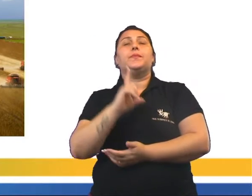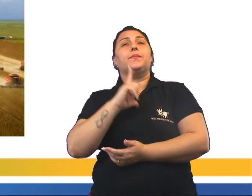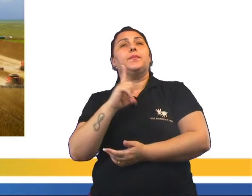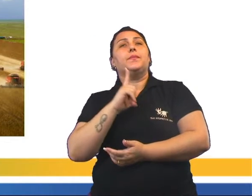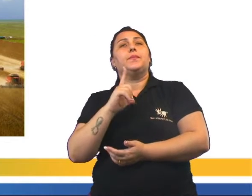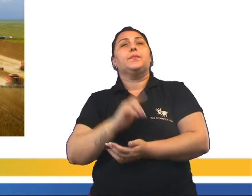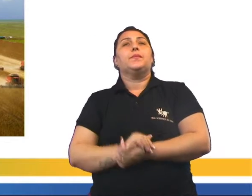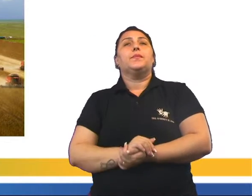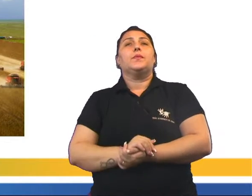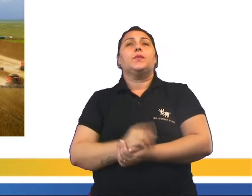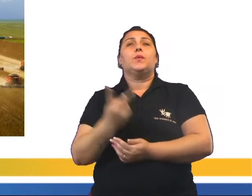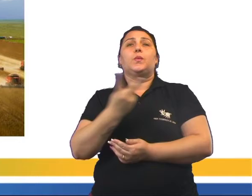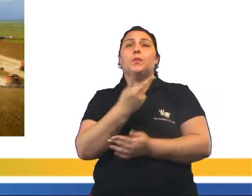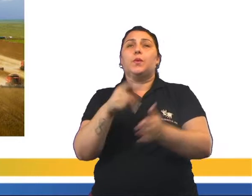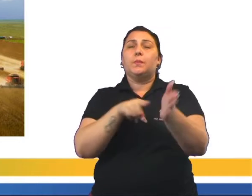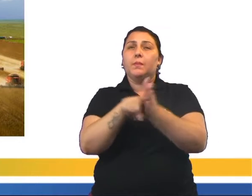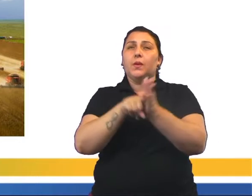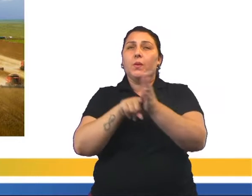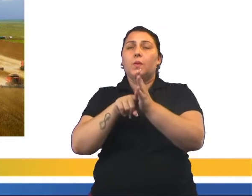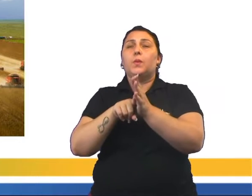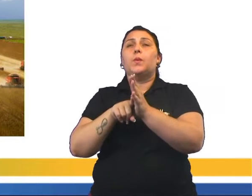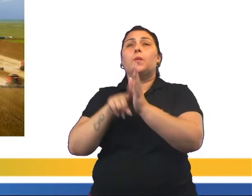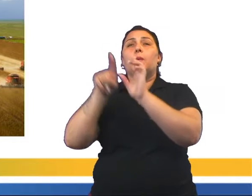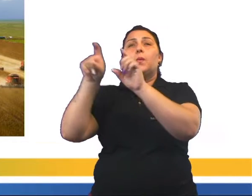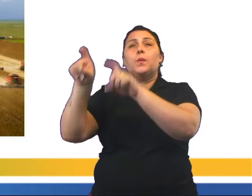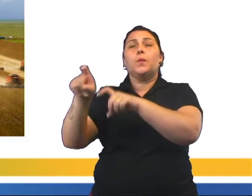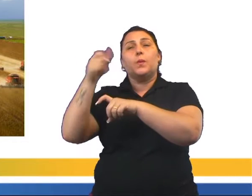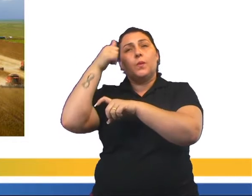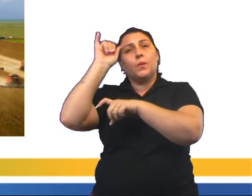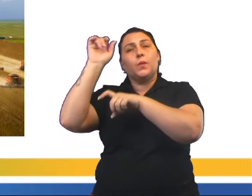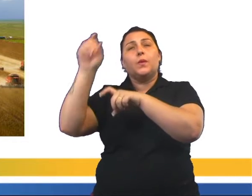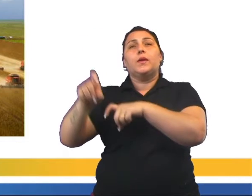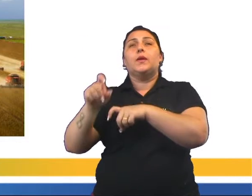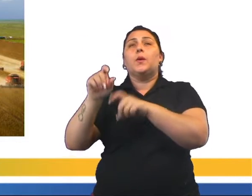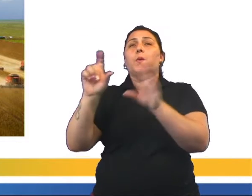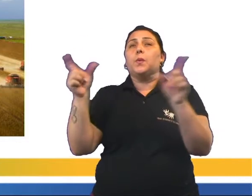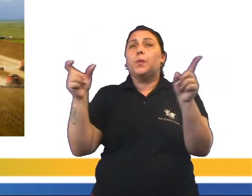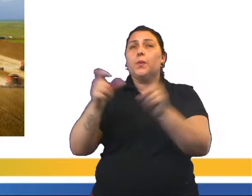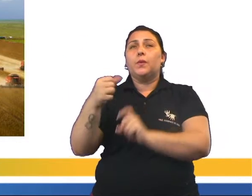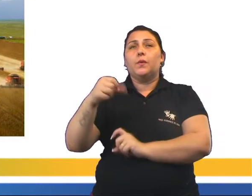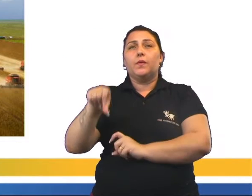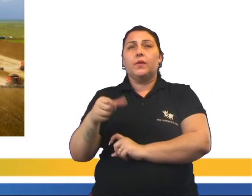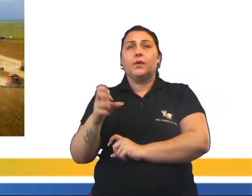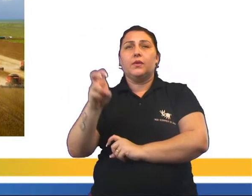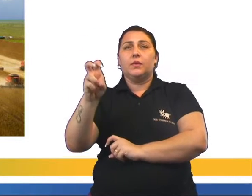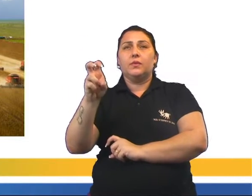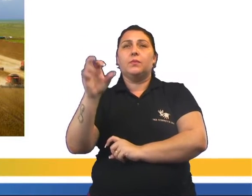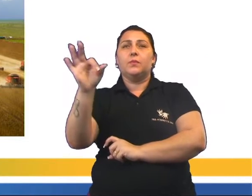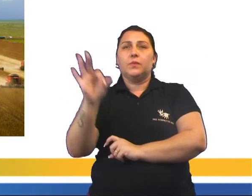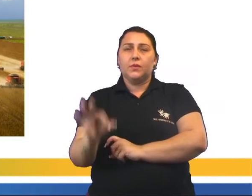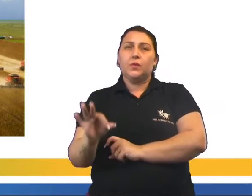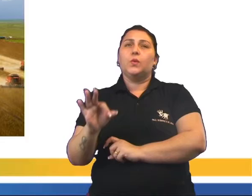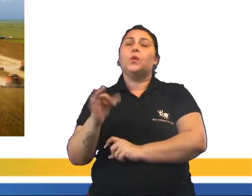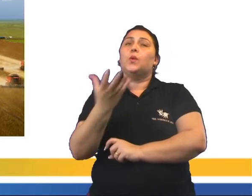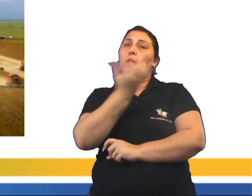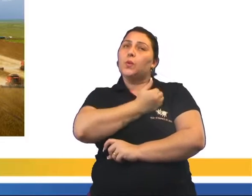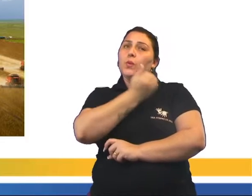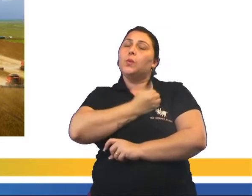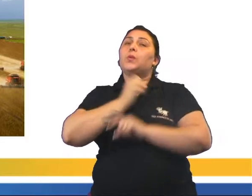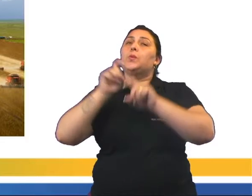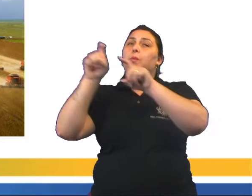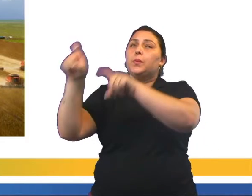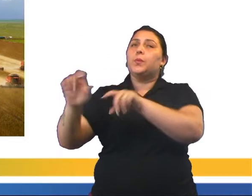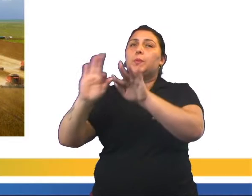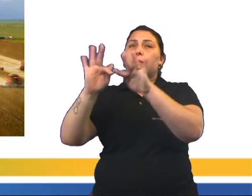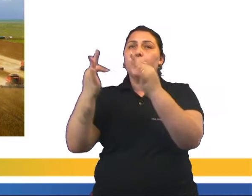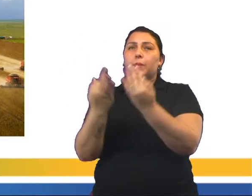temos aí, entre os dois censos agropecuários, houve uma redução de 9,5% no número de estabelecimentos da